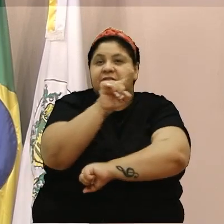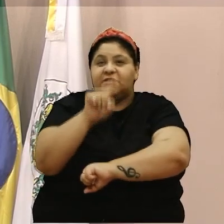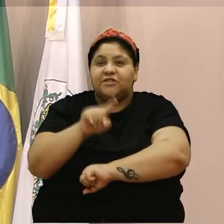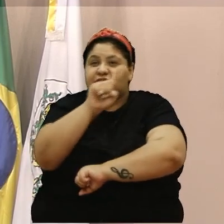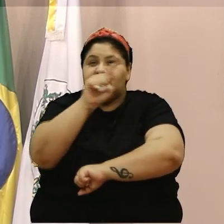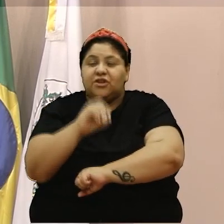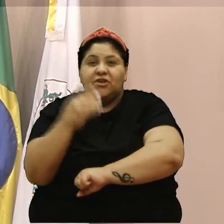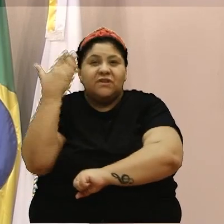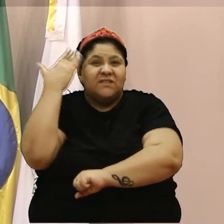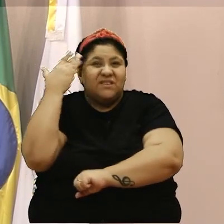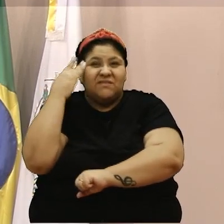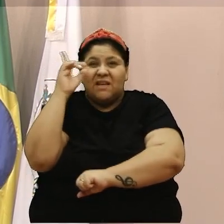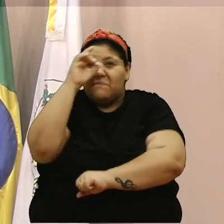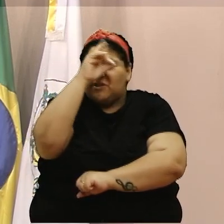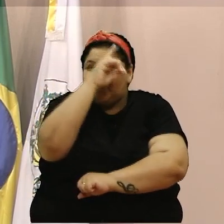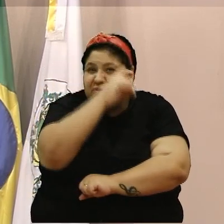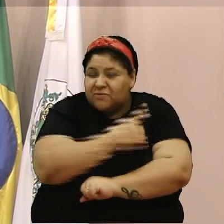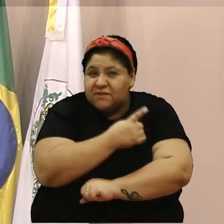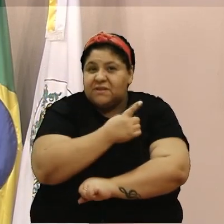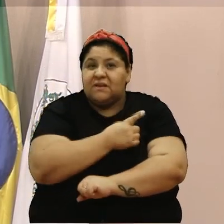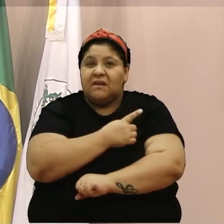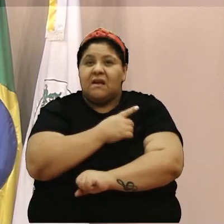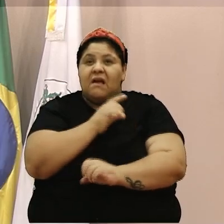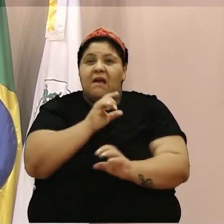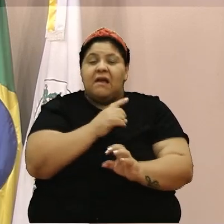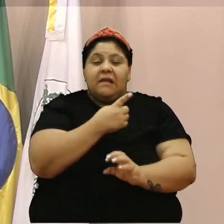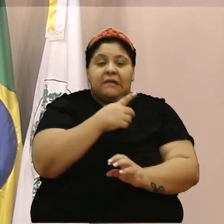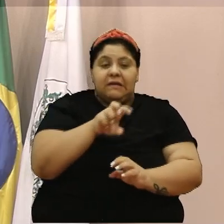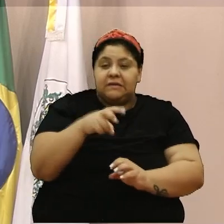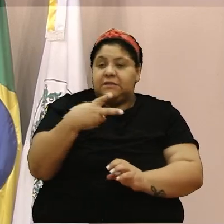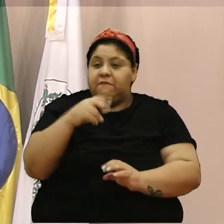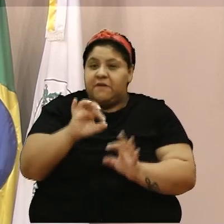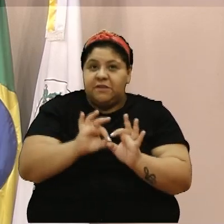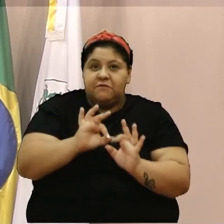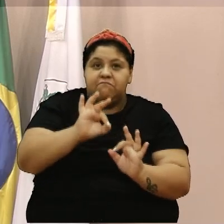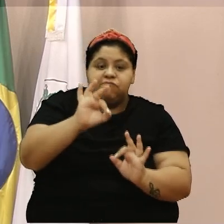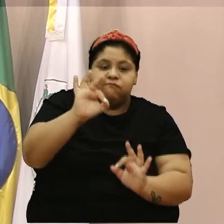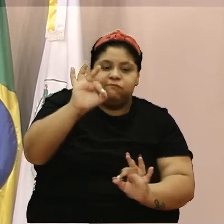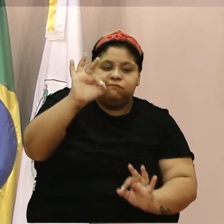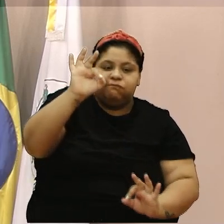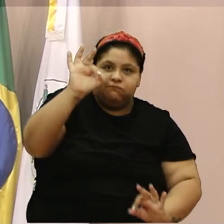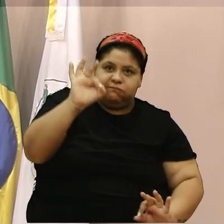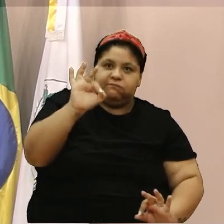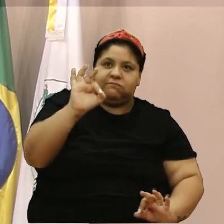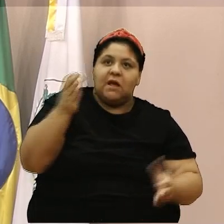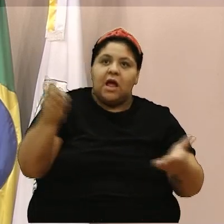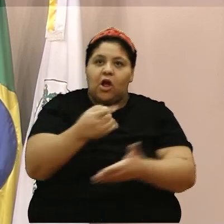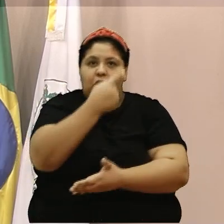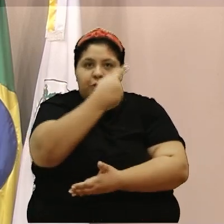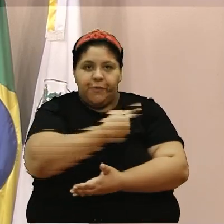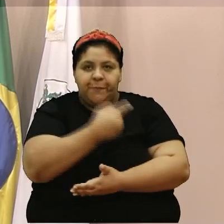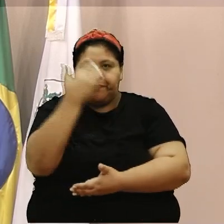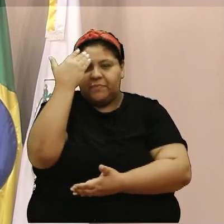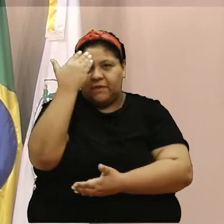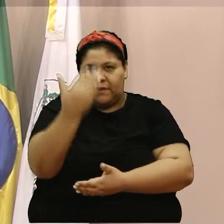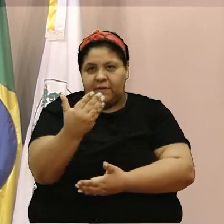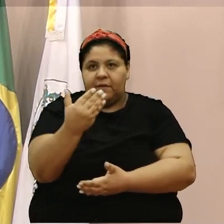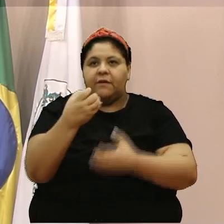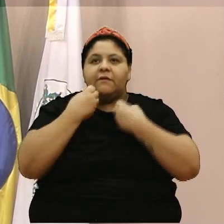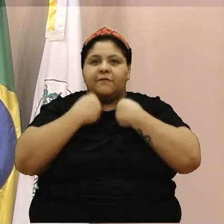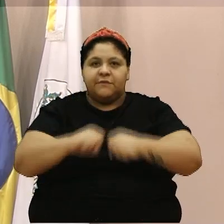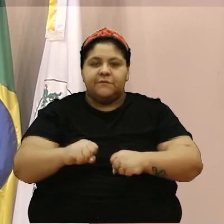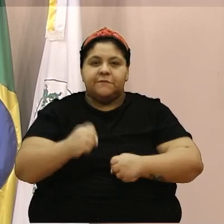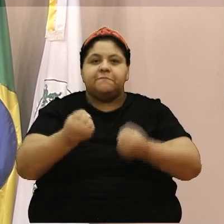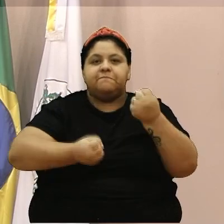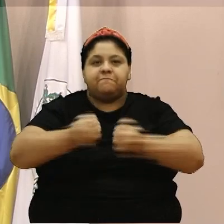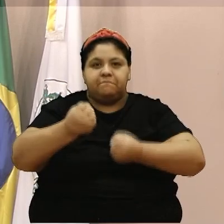de a cada 10, 15, 20 metros que tem. Essa segunda imagem também, eu quero agradecer aqui à Secretaria de